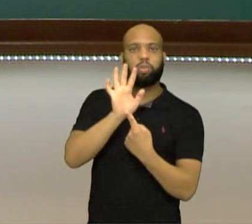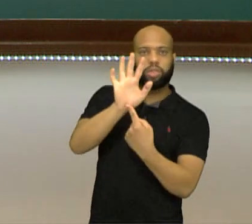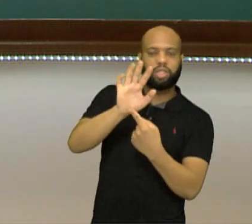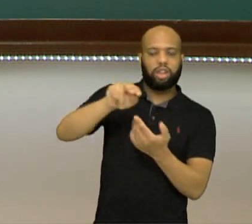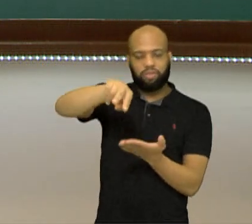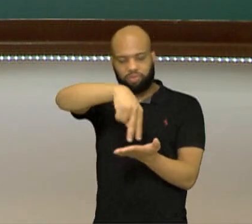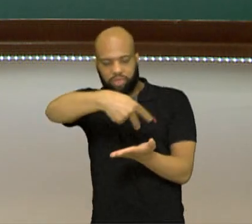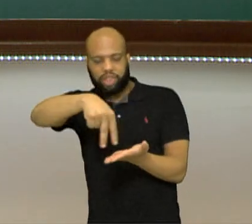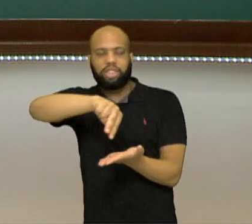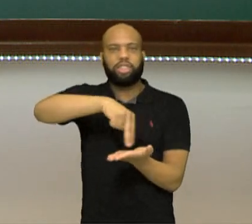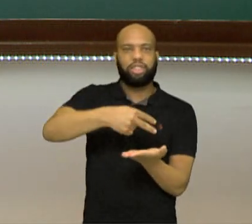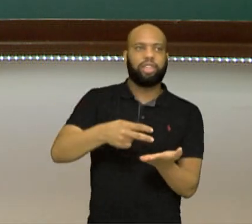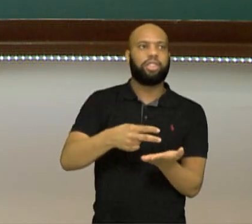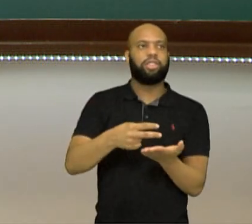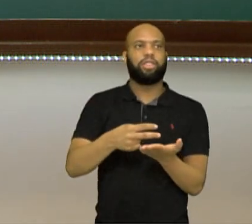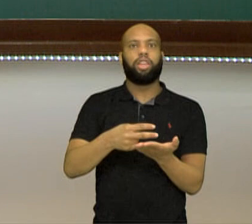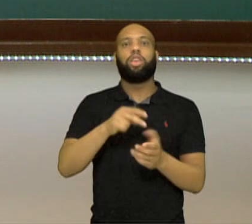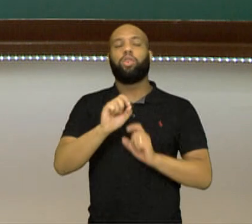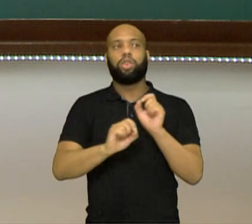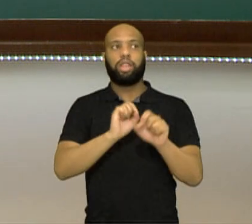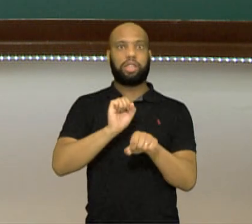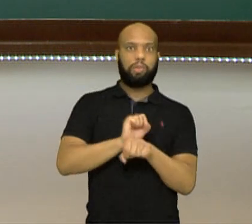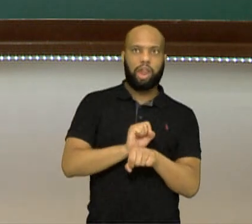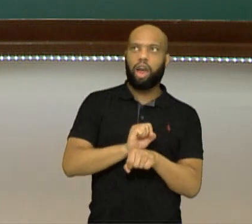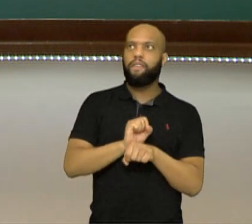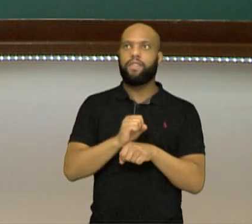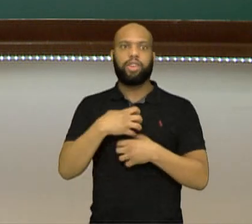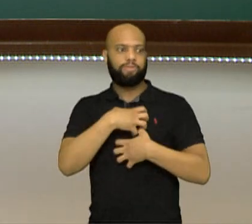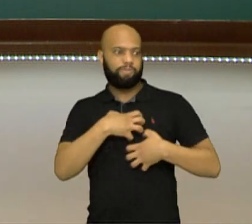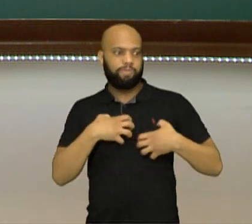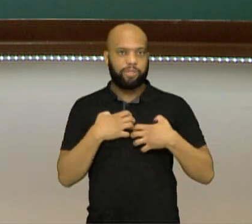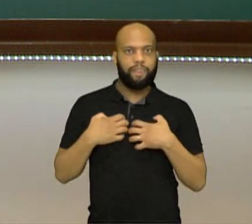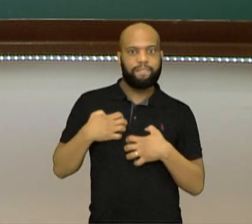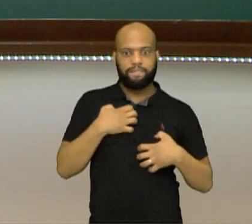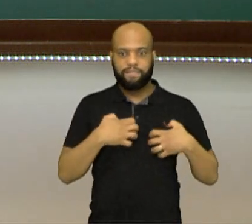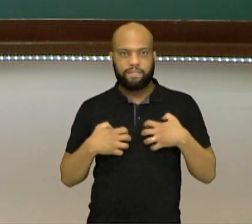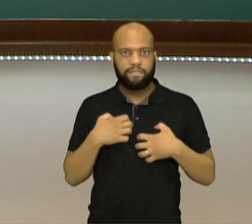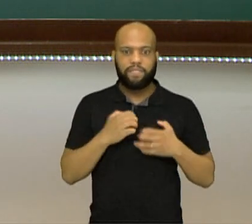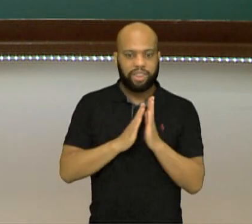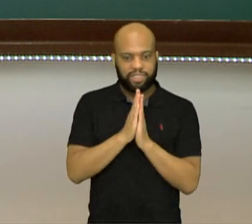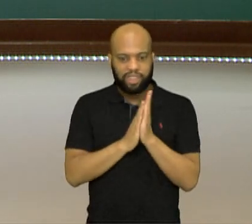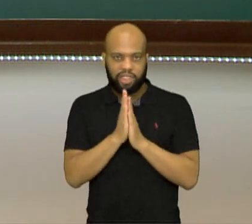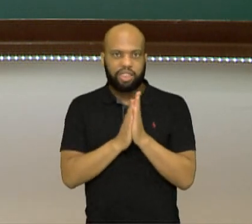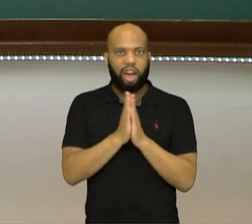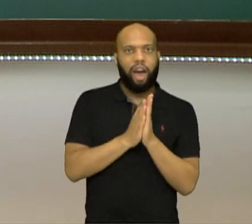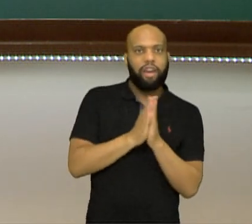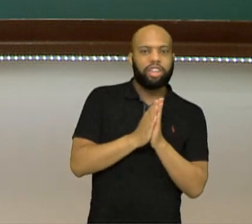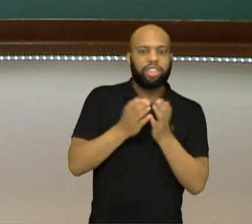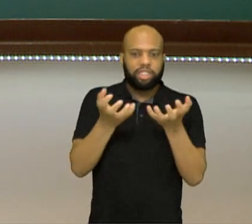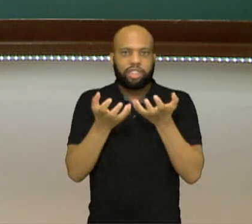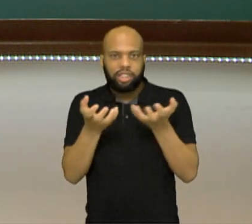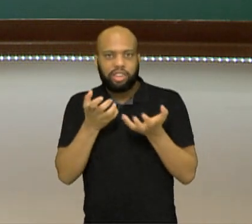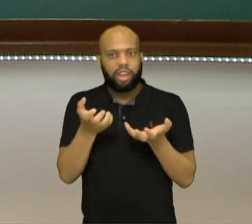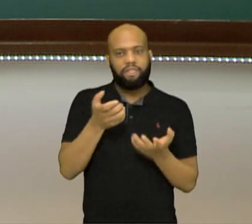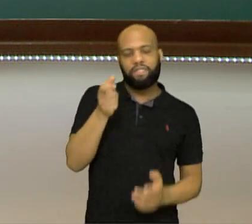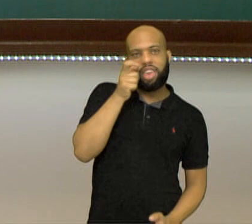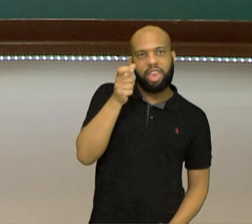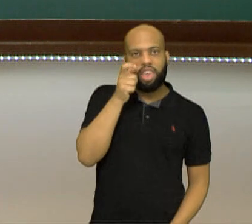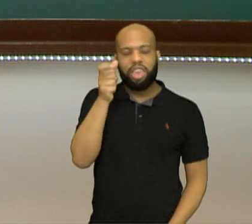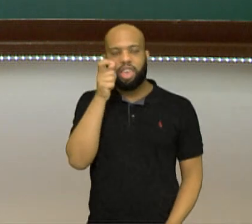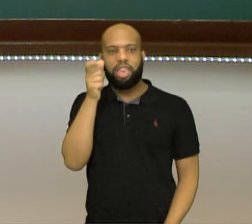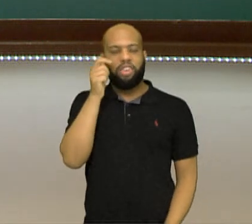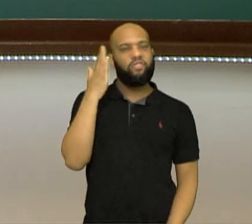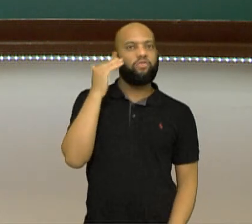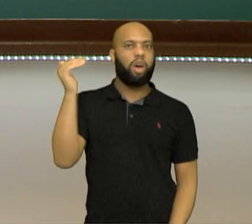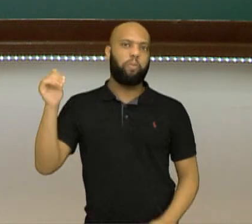clássico aguardavam ansiosos para ver aquele novo bailarino que se ouviu falar que em tal lugar,